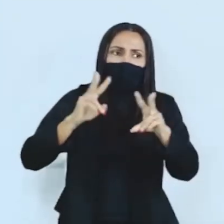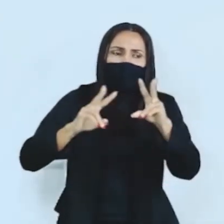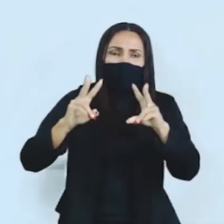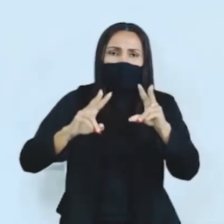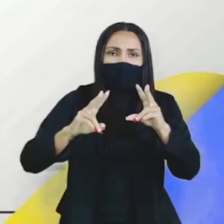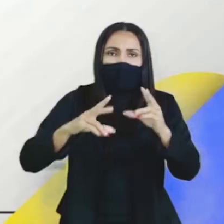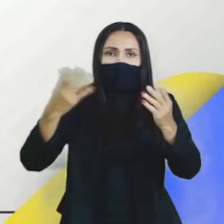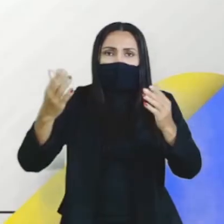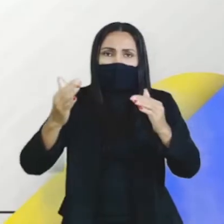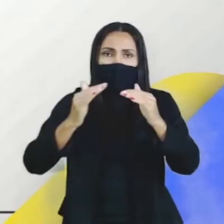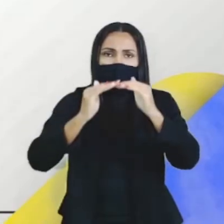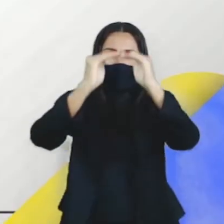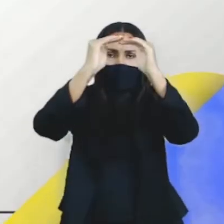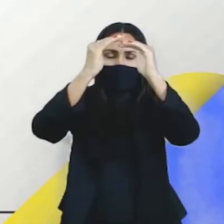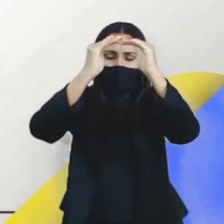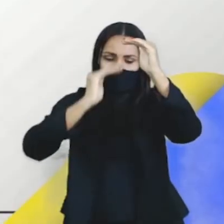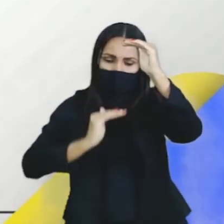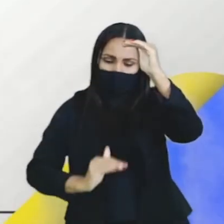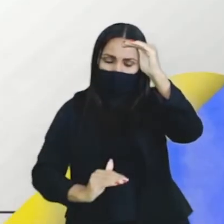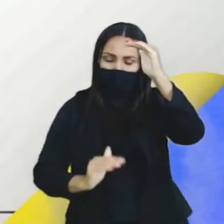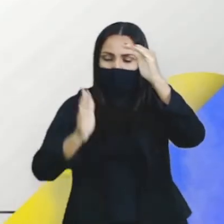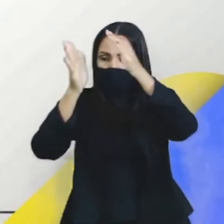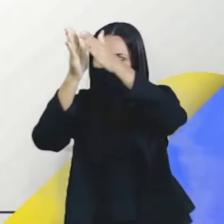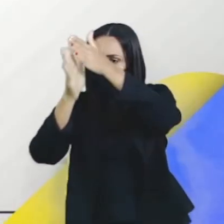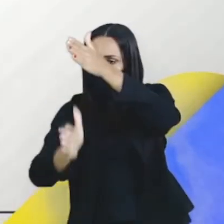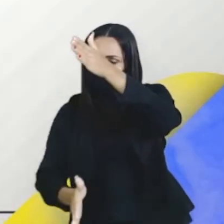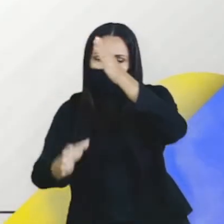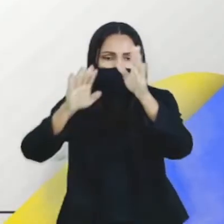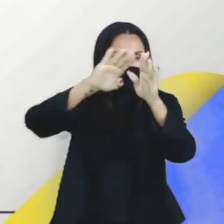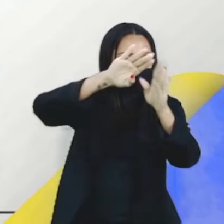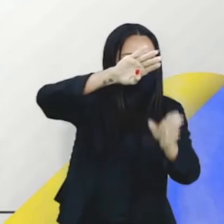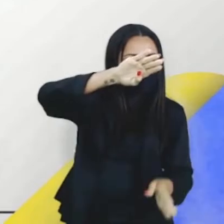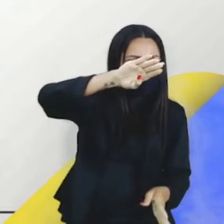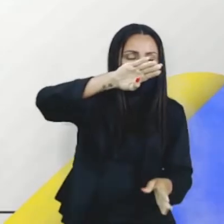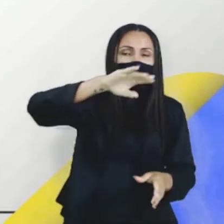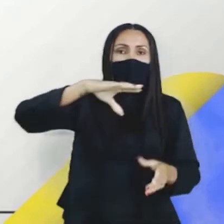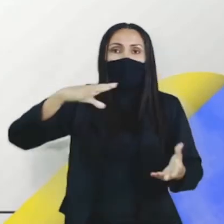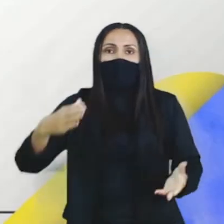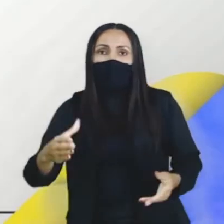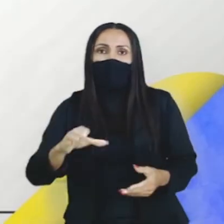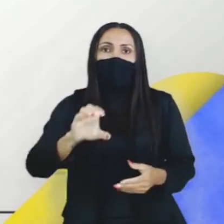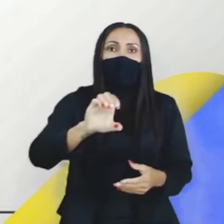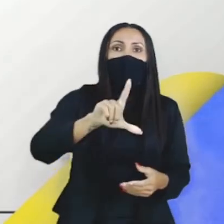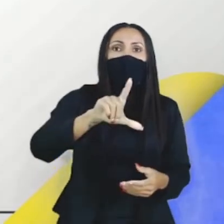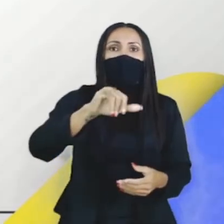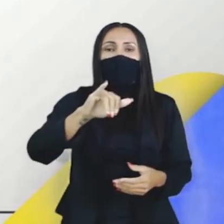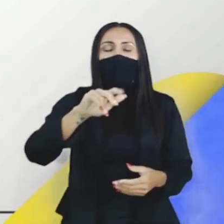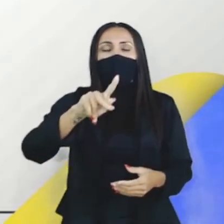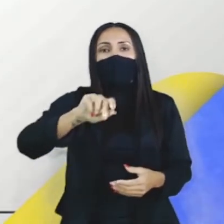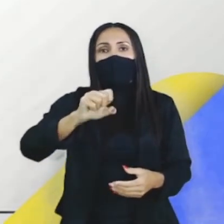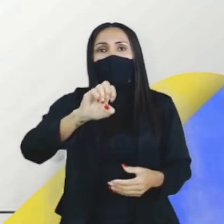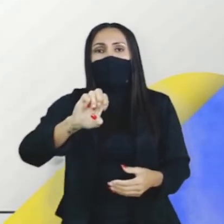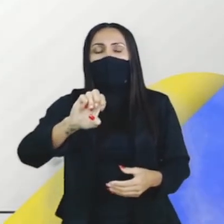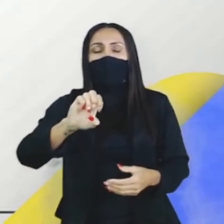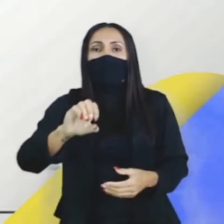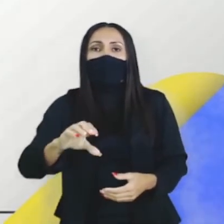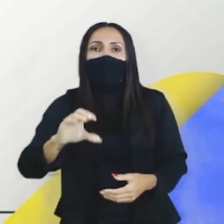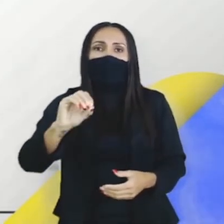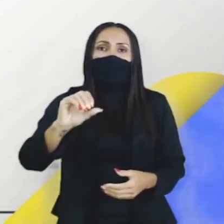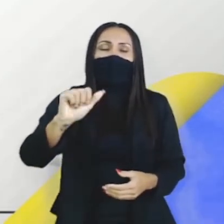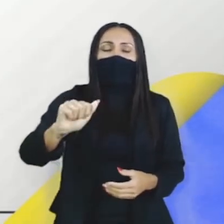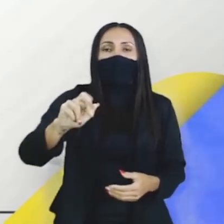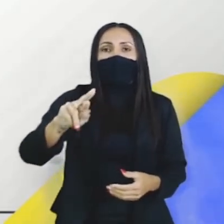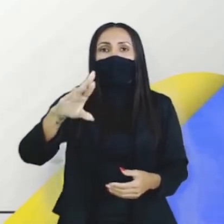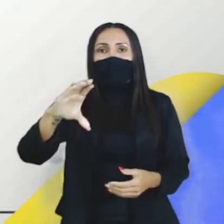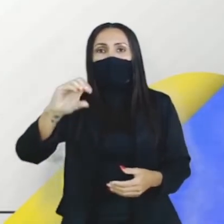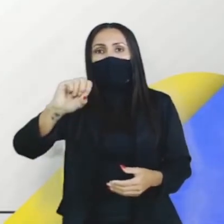direita e lateral esquerda, você vai ter elipse ou arcos de elipse, justamente por conta da